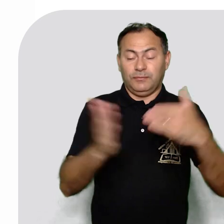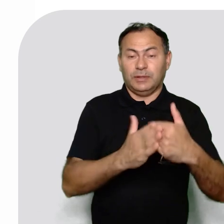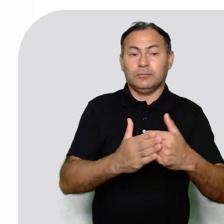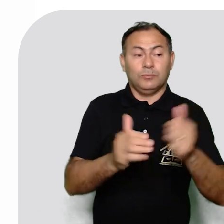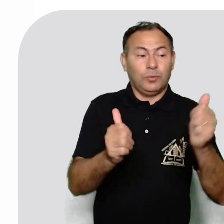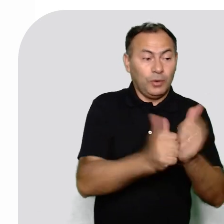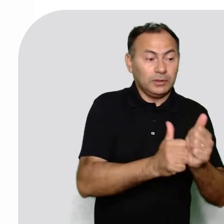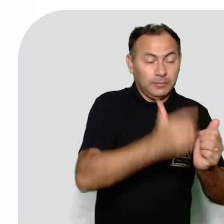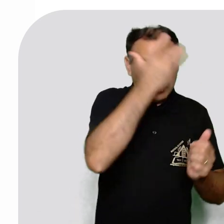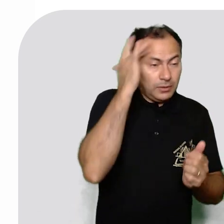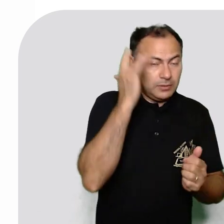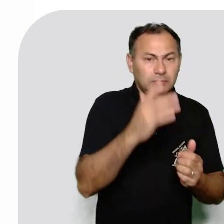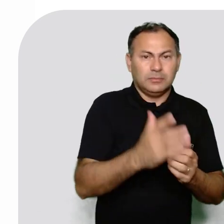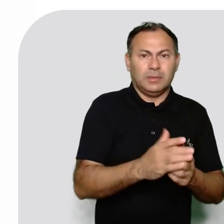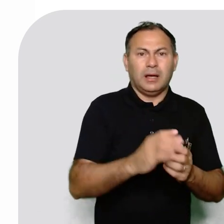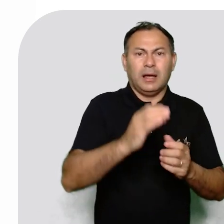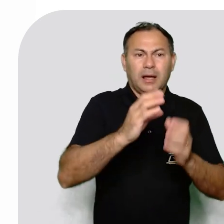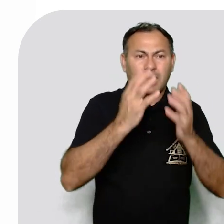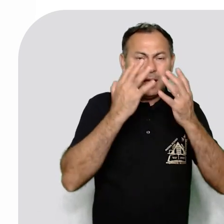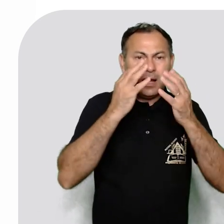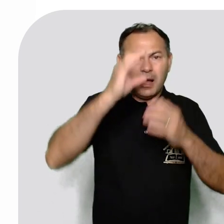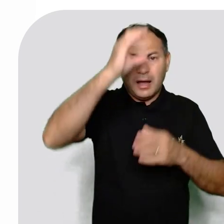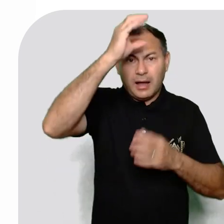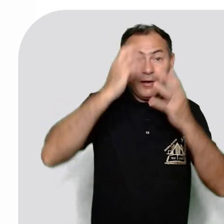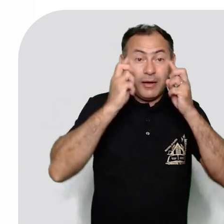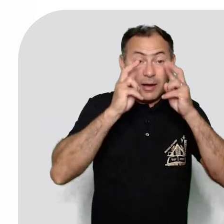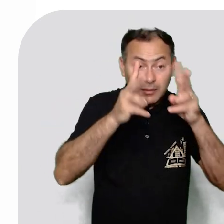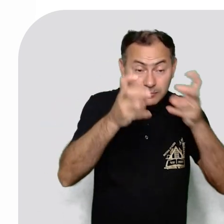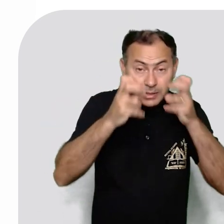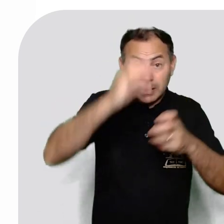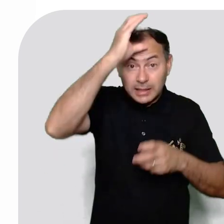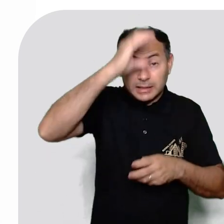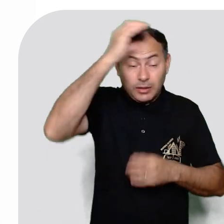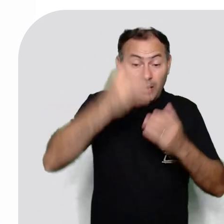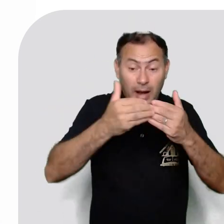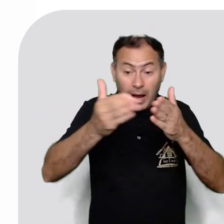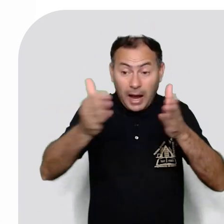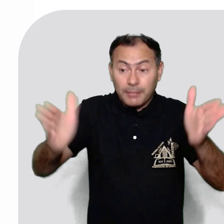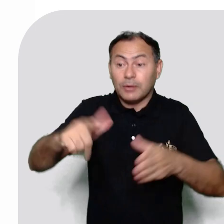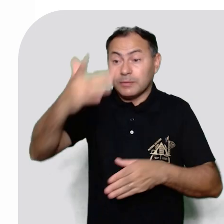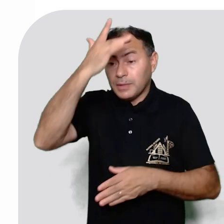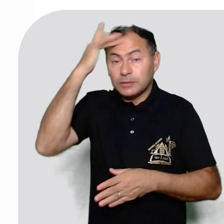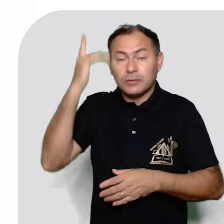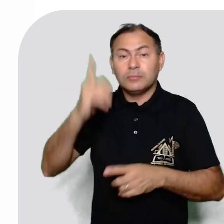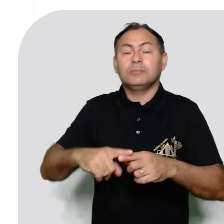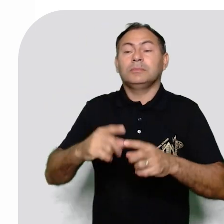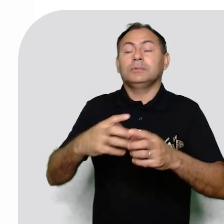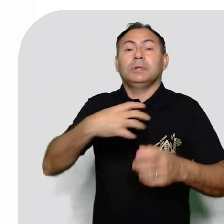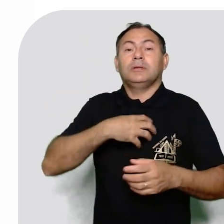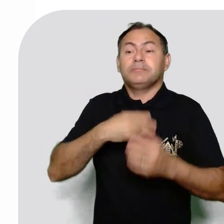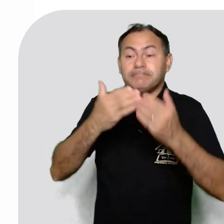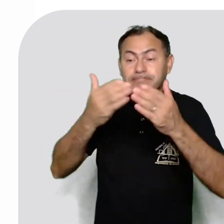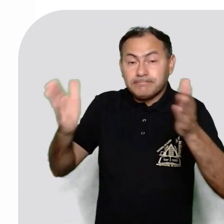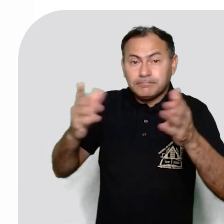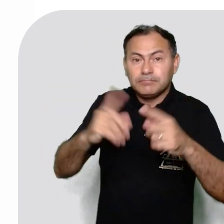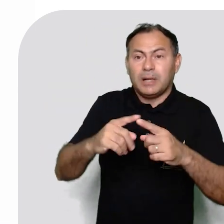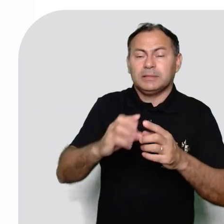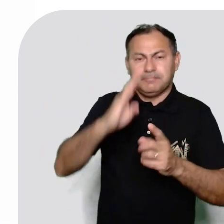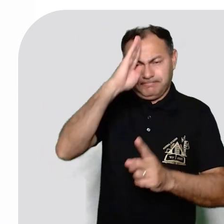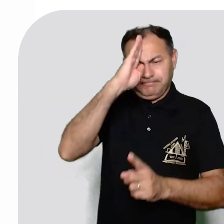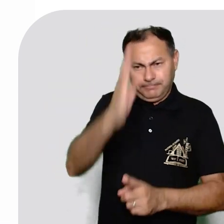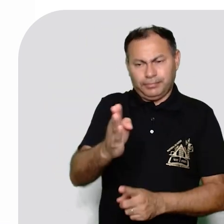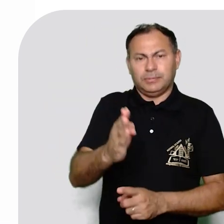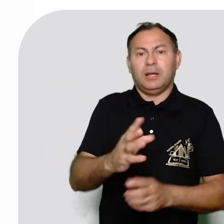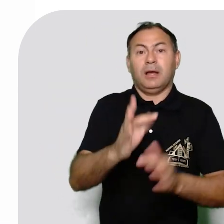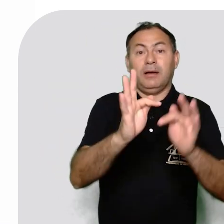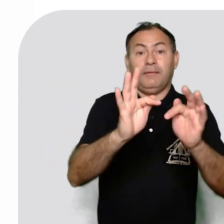para o próximo, a visão cristã se abre para o próximo, mas se abre para o próximo de uma maneira extremamente radical.